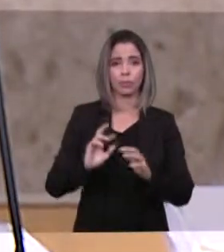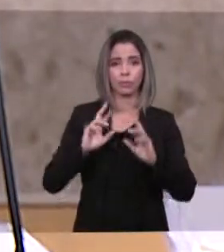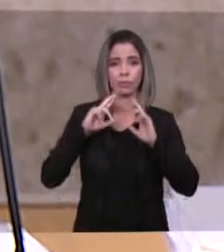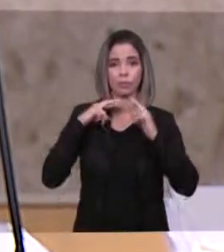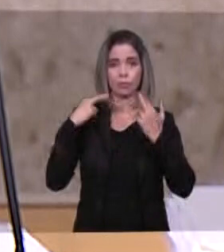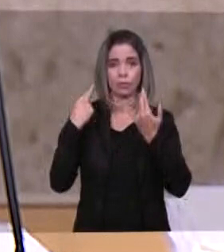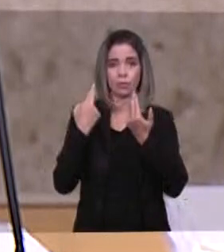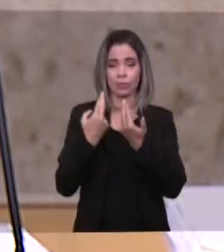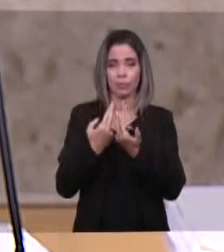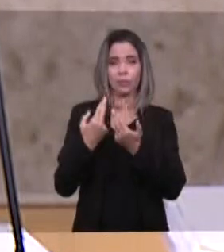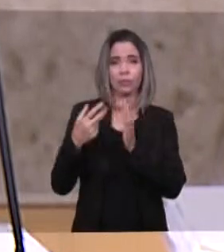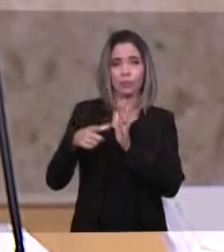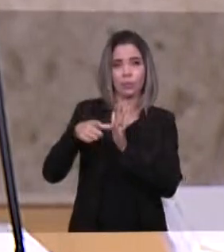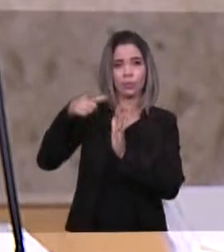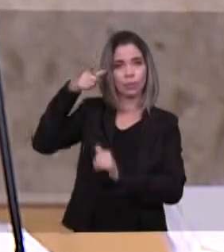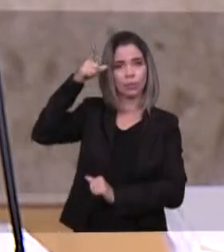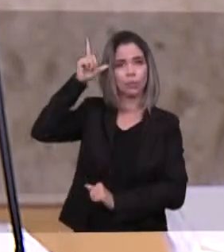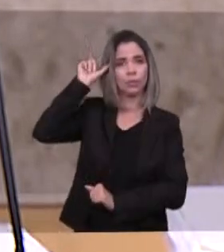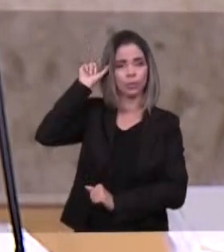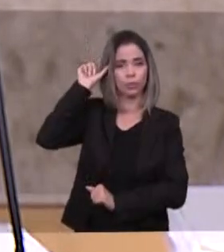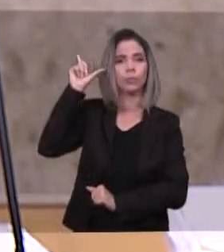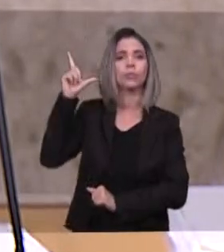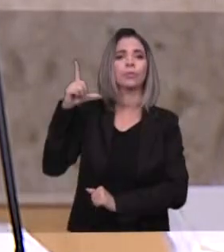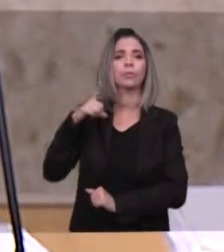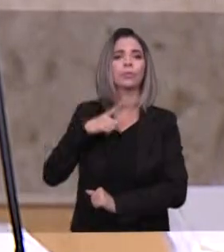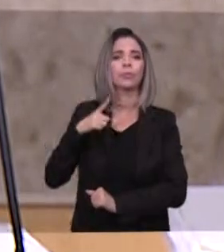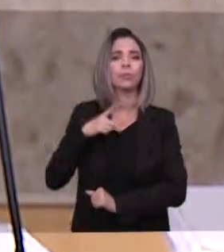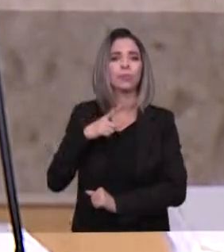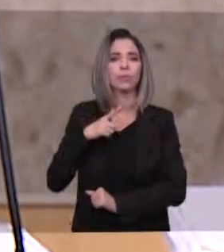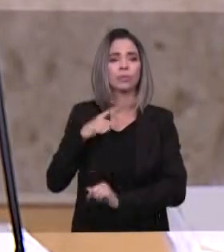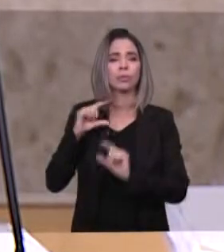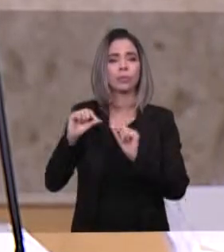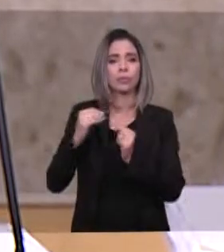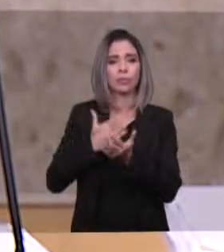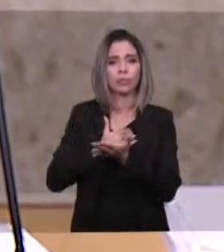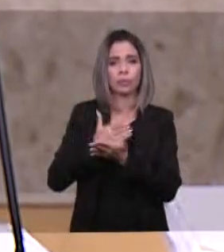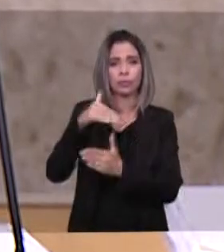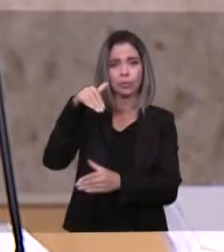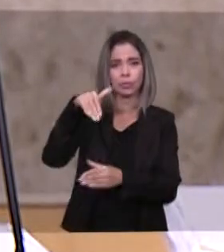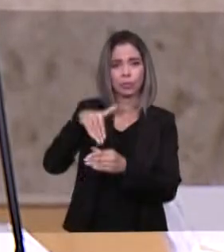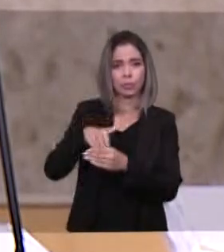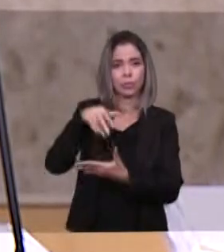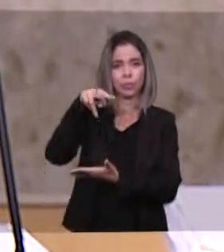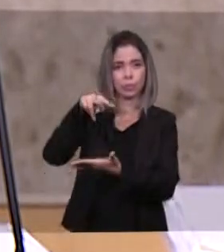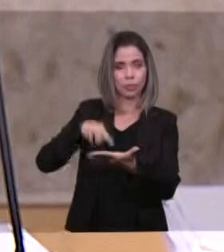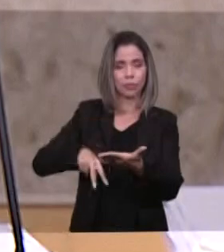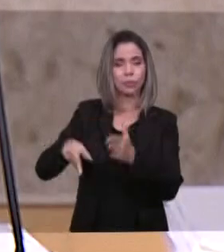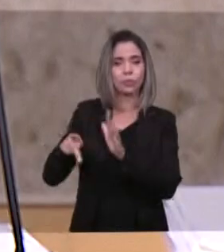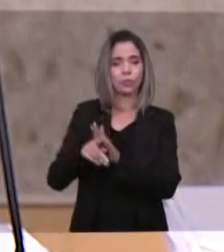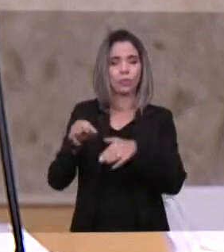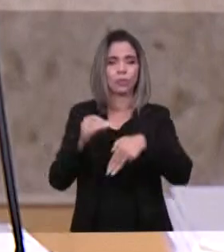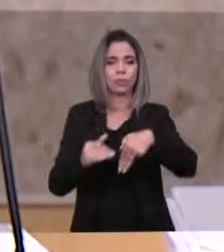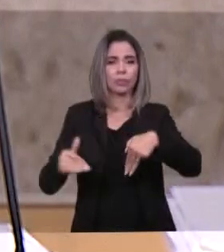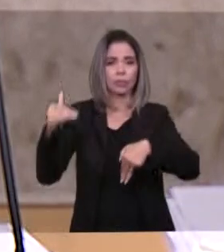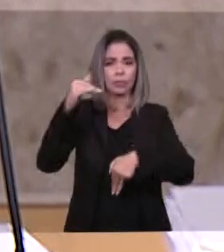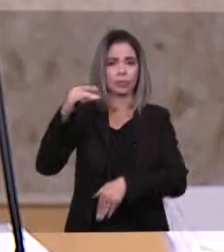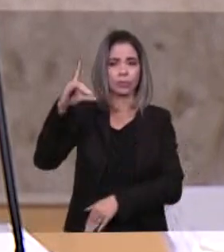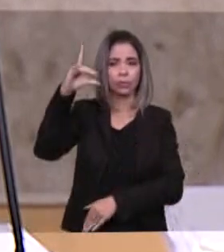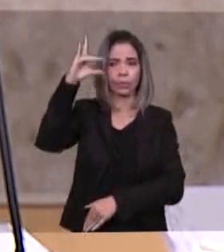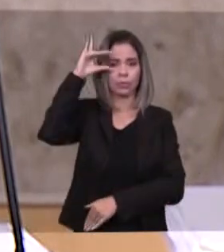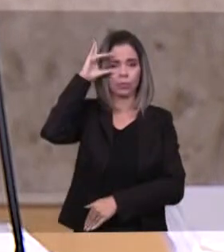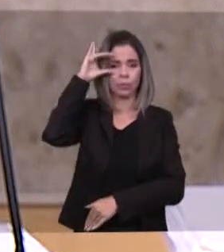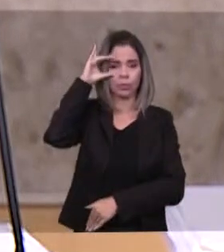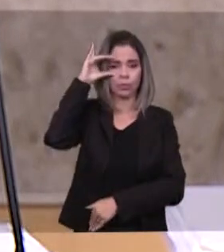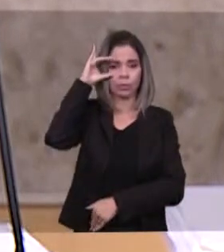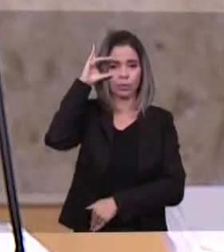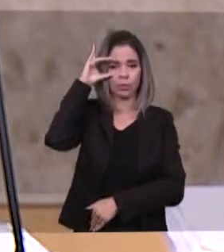anterior, ontem exatamente, tivemos o início do voto vista do ministro André